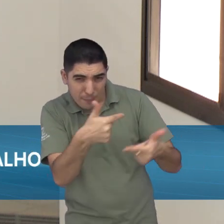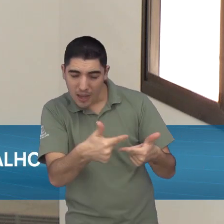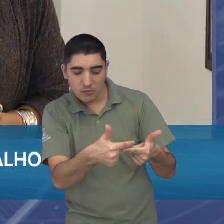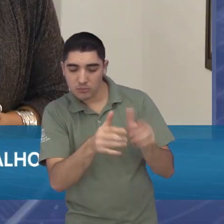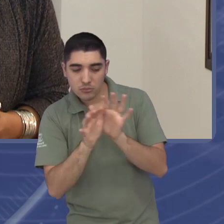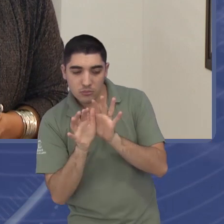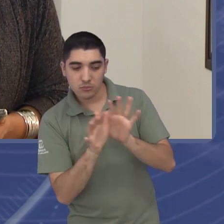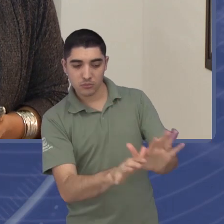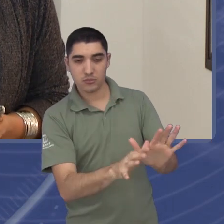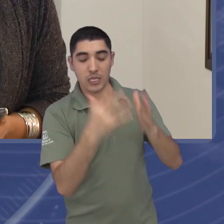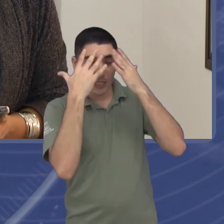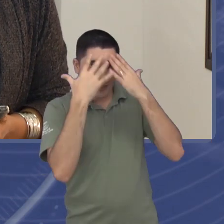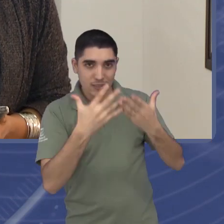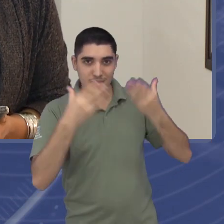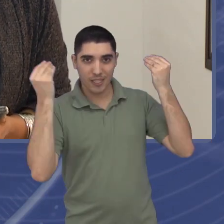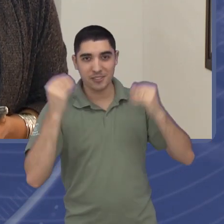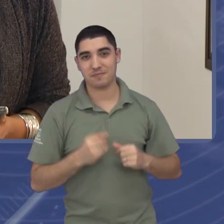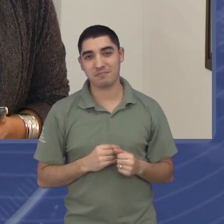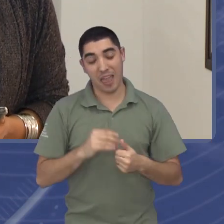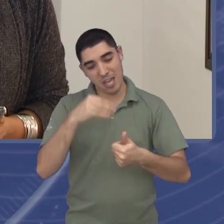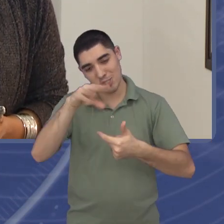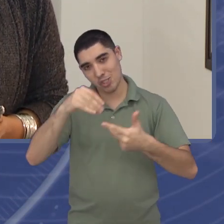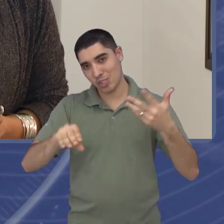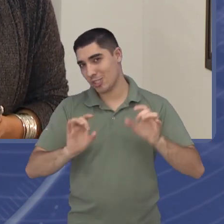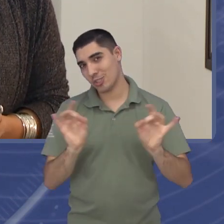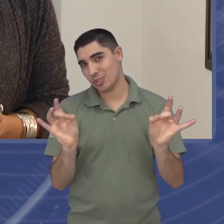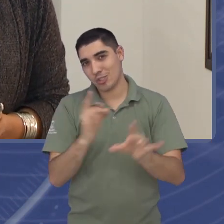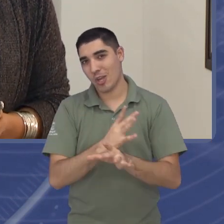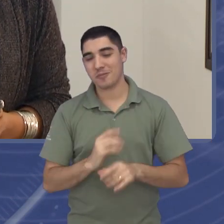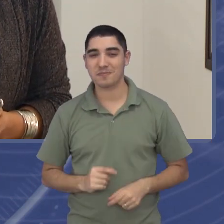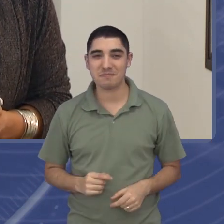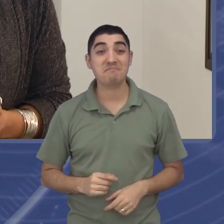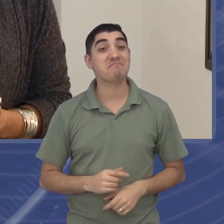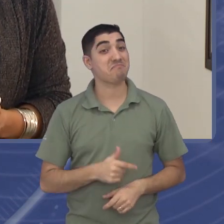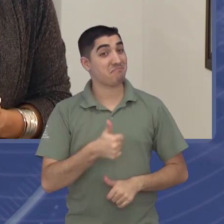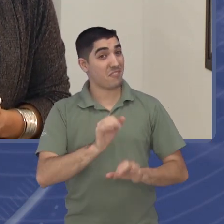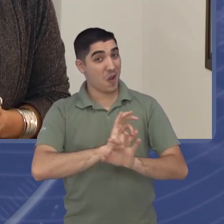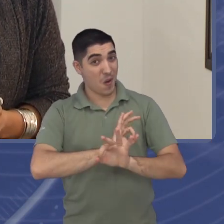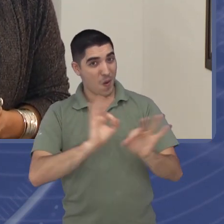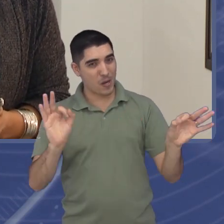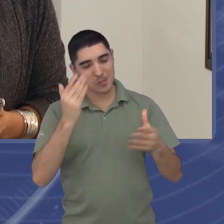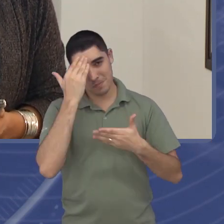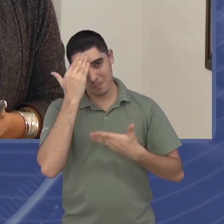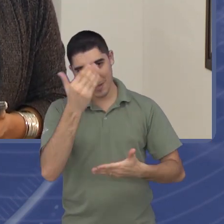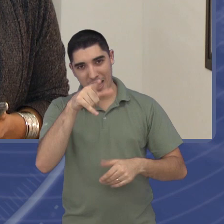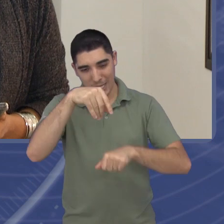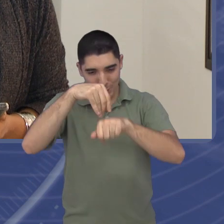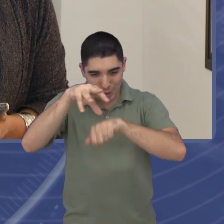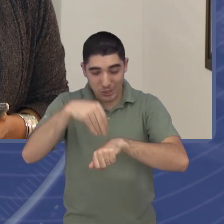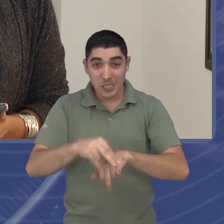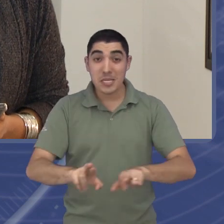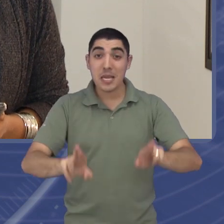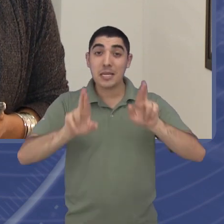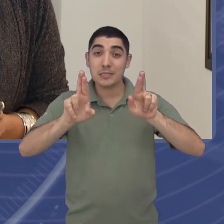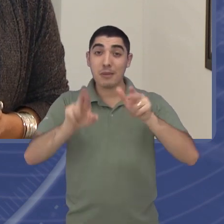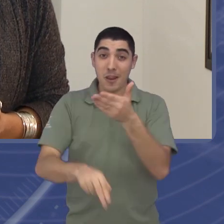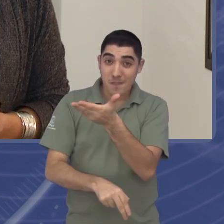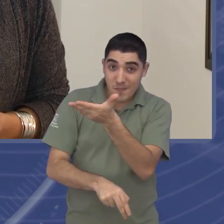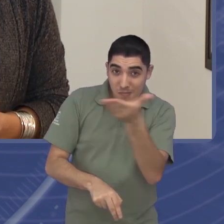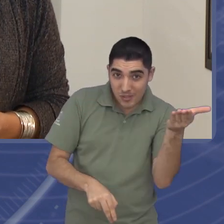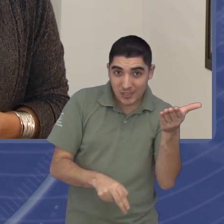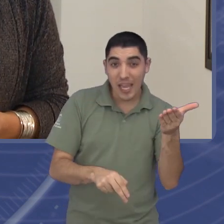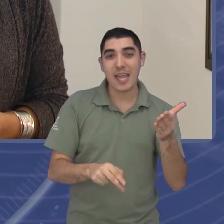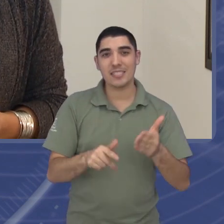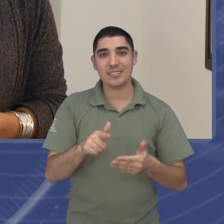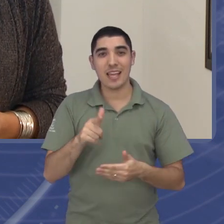são as dicas. Tá certo, dicas anotadas, então, espero que você também de casa tenha anotado,